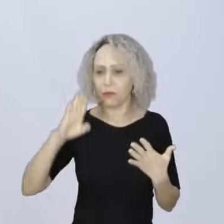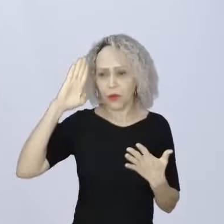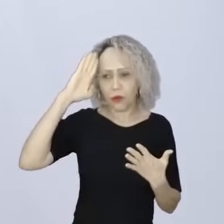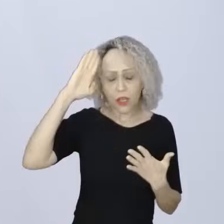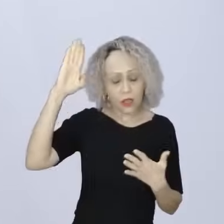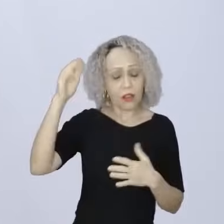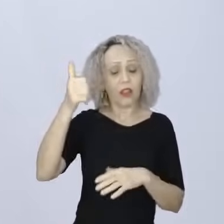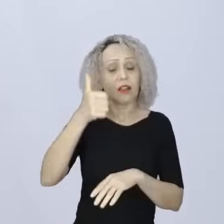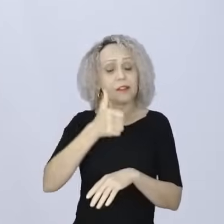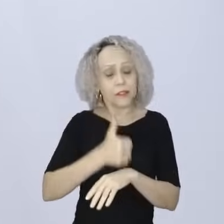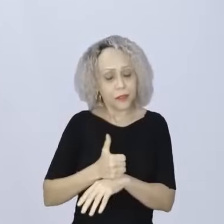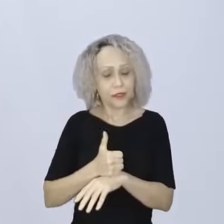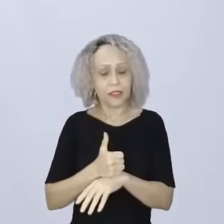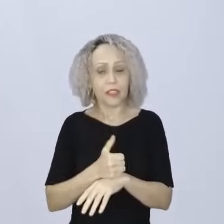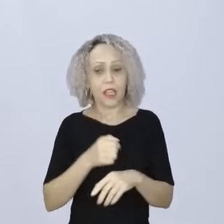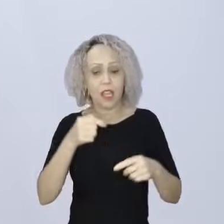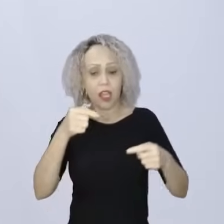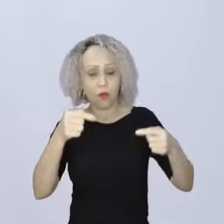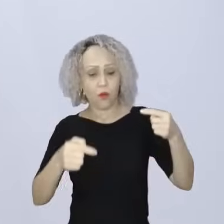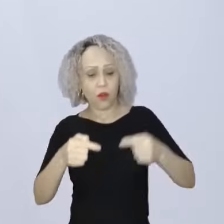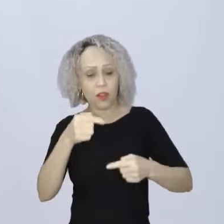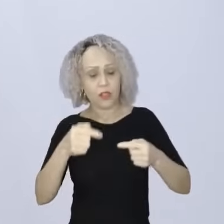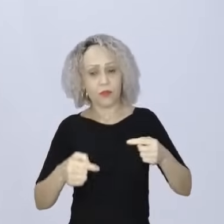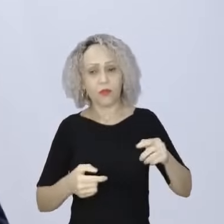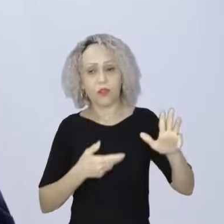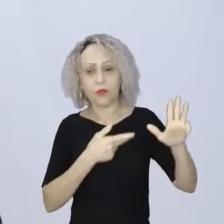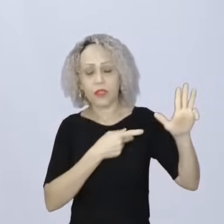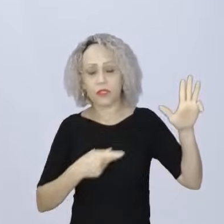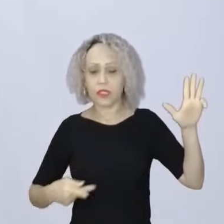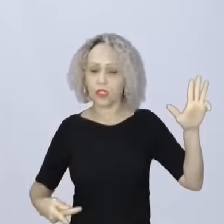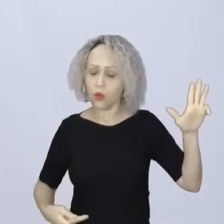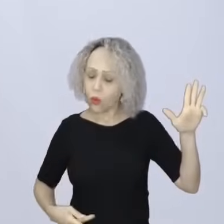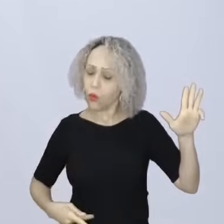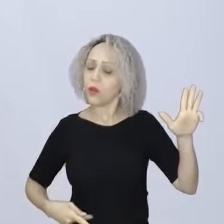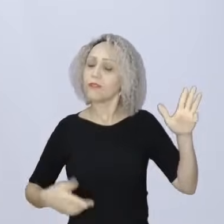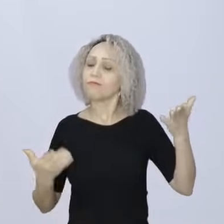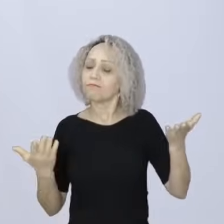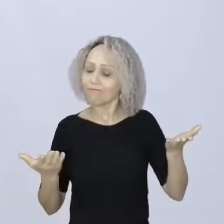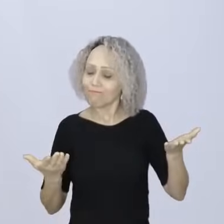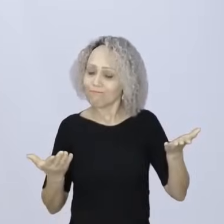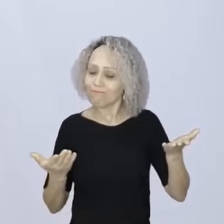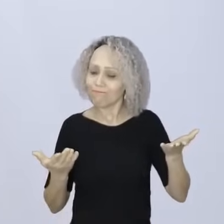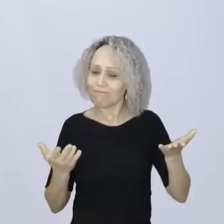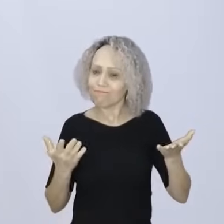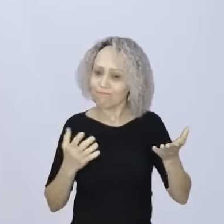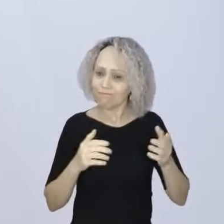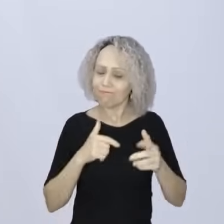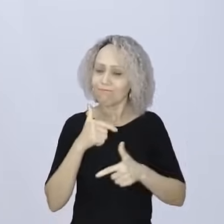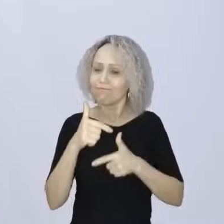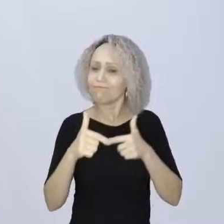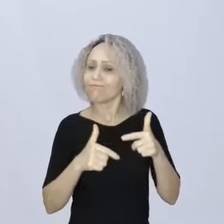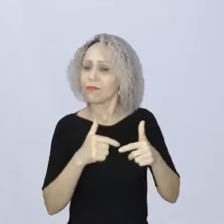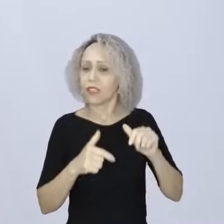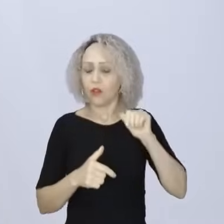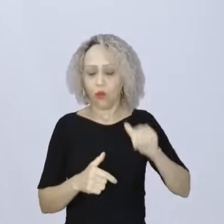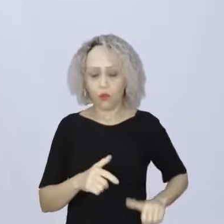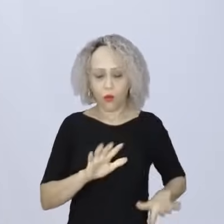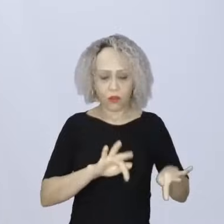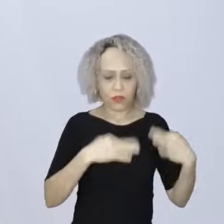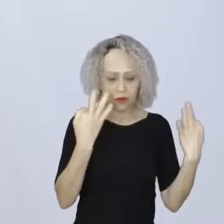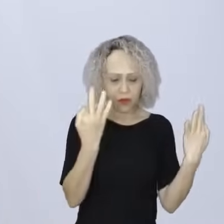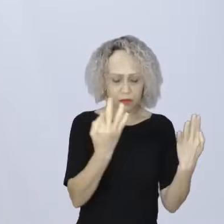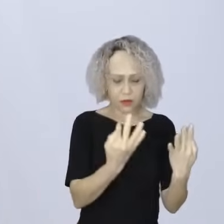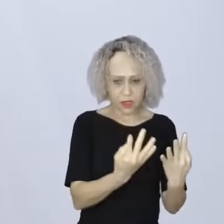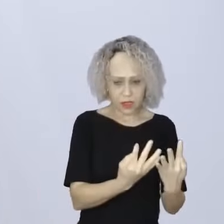públicas que o presidente Lula tem implementado para responder essa demanda do povo, que é o Bolsa Família, né,